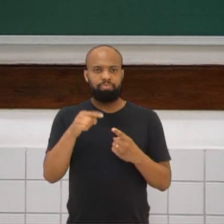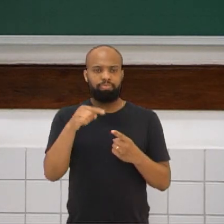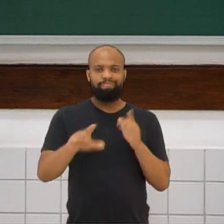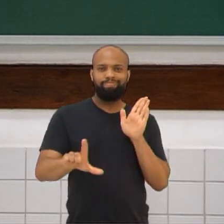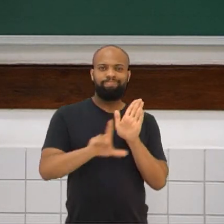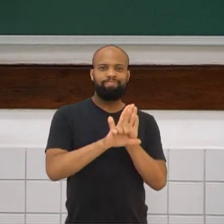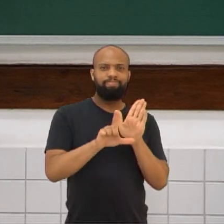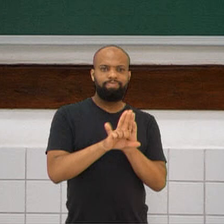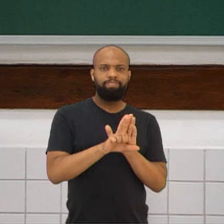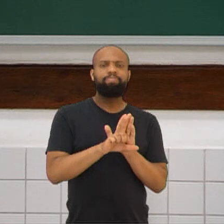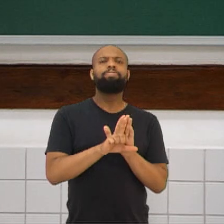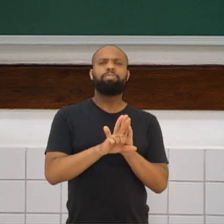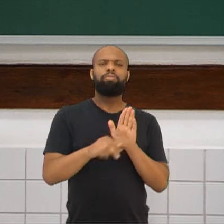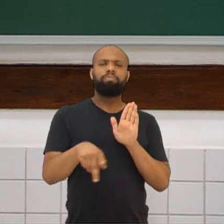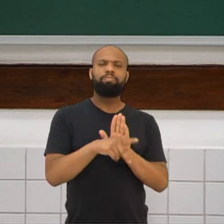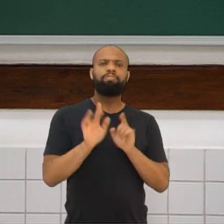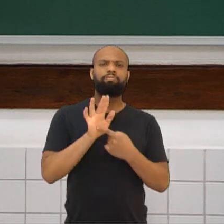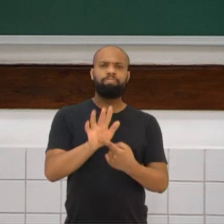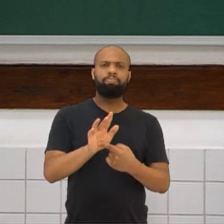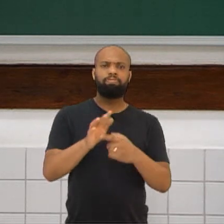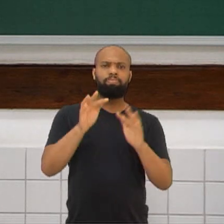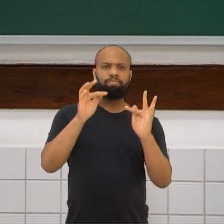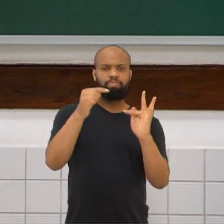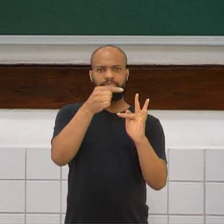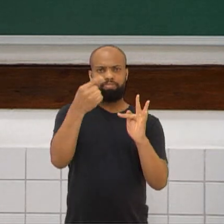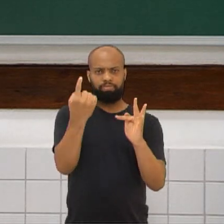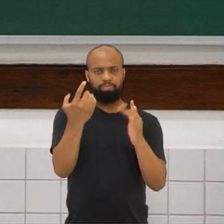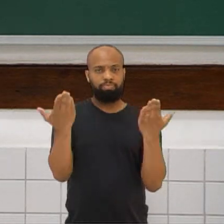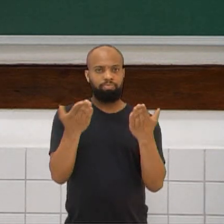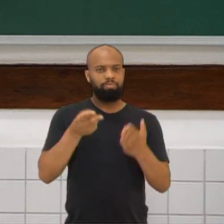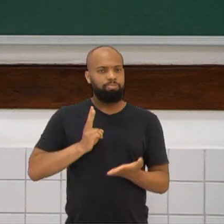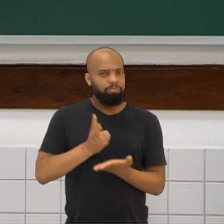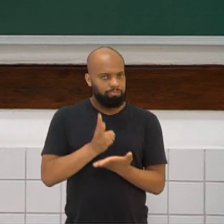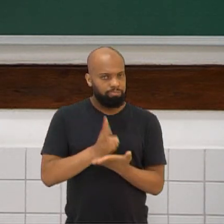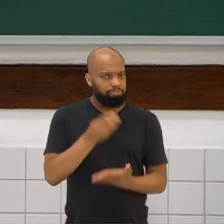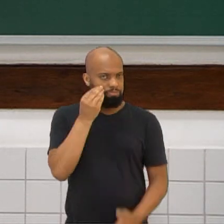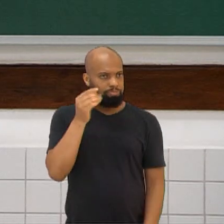lei que define a função inversa. Deixo para vocês pensarem.